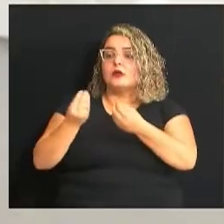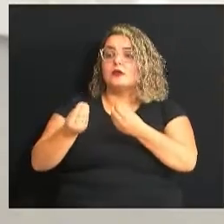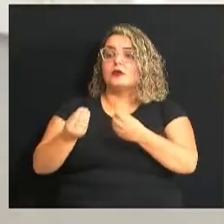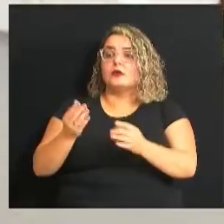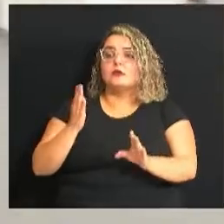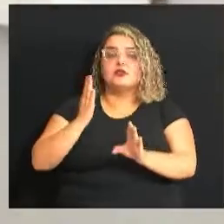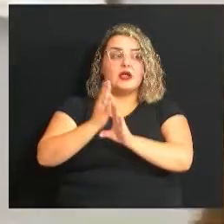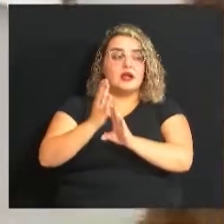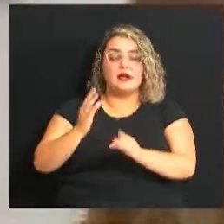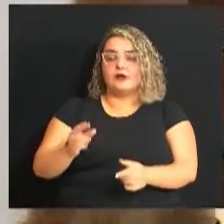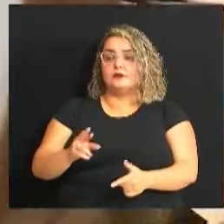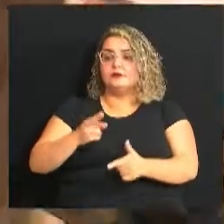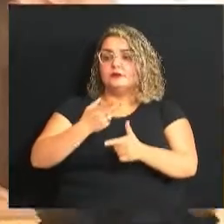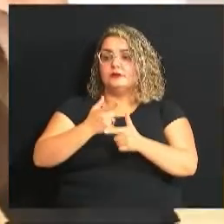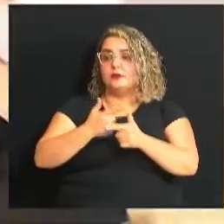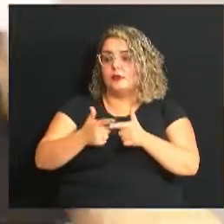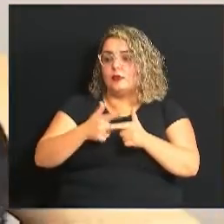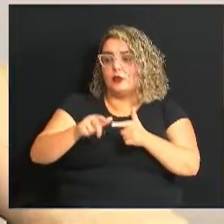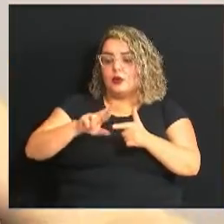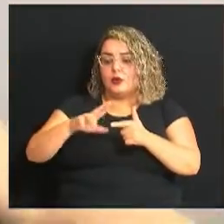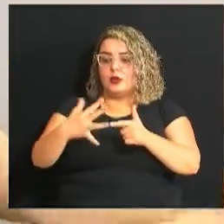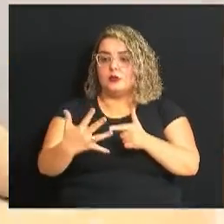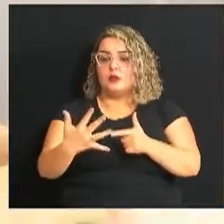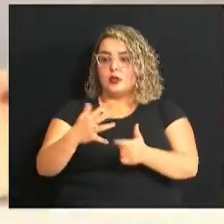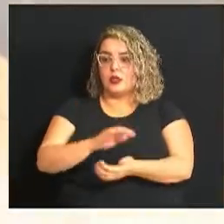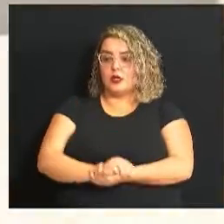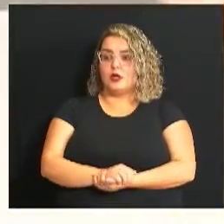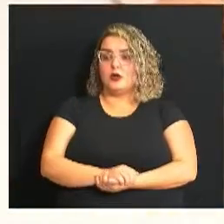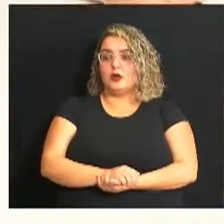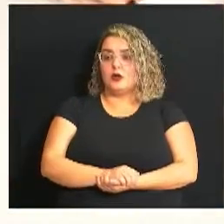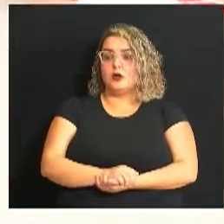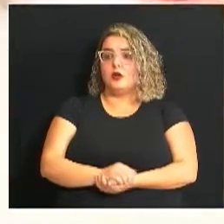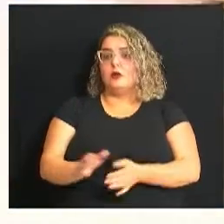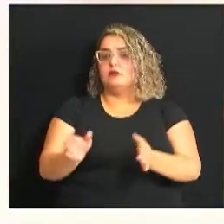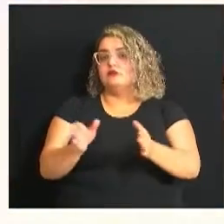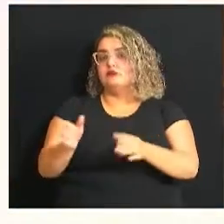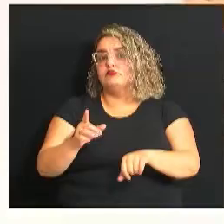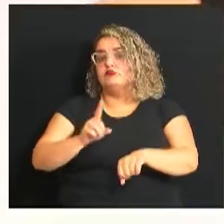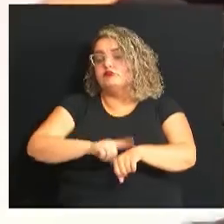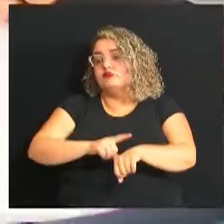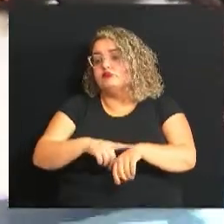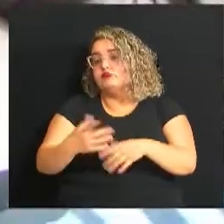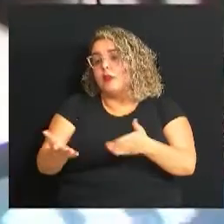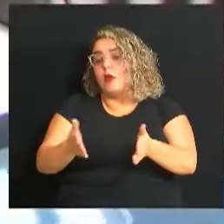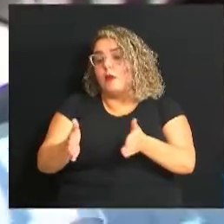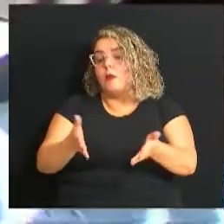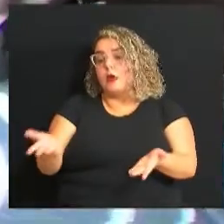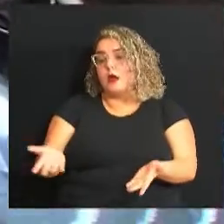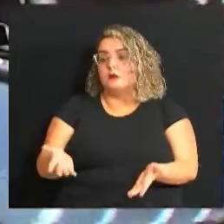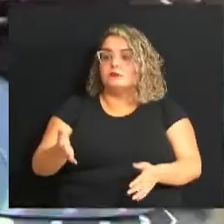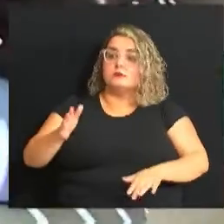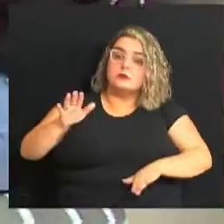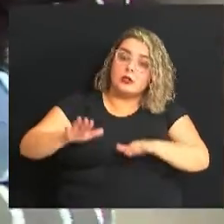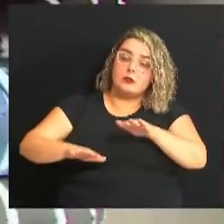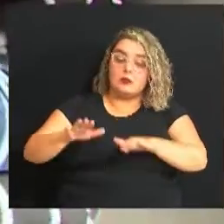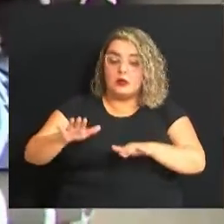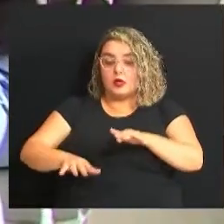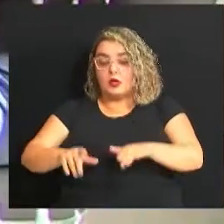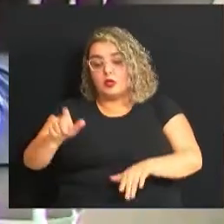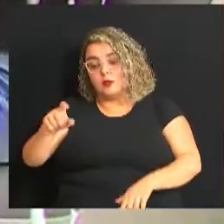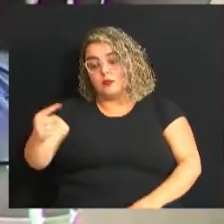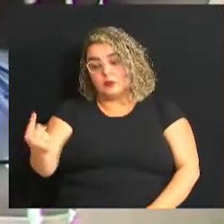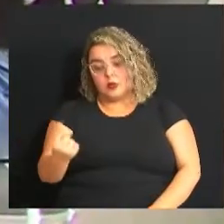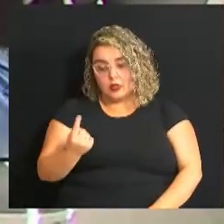pra gente. Como que funciona, quanto tempo dura, não é? Dependendo do tempo em que a pessoa nos procurar,